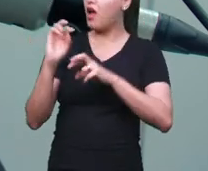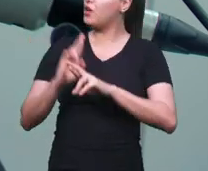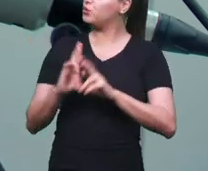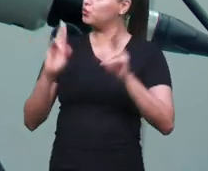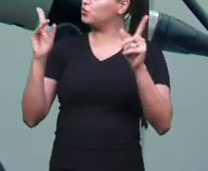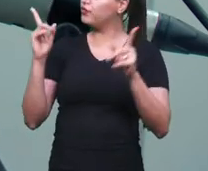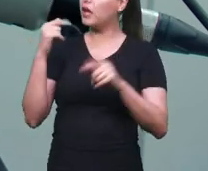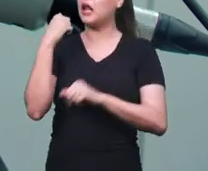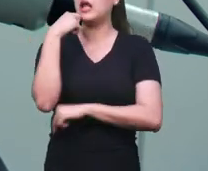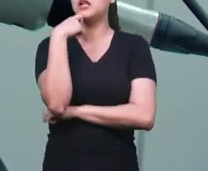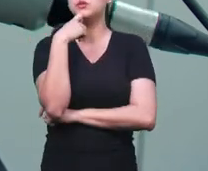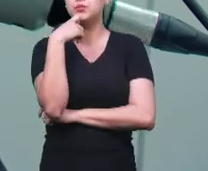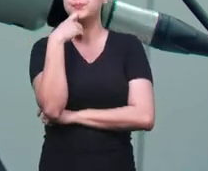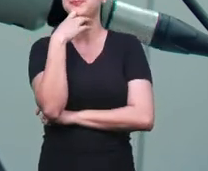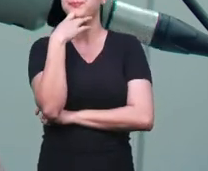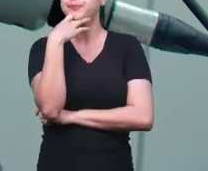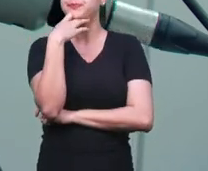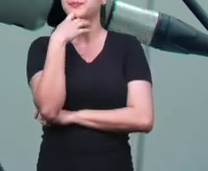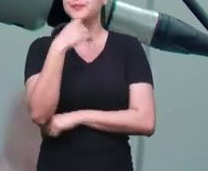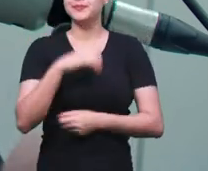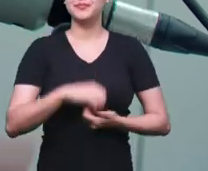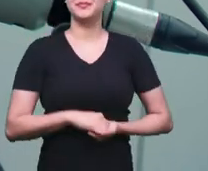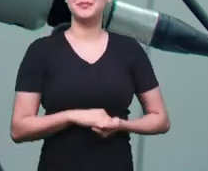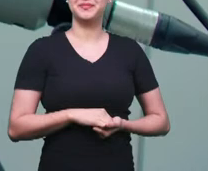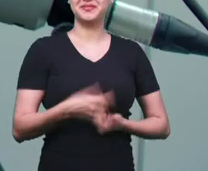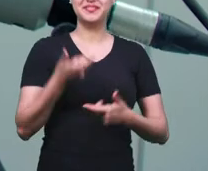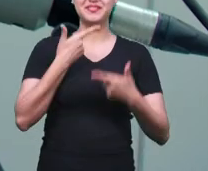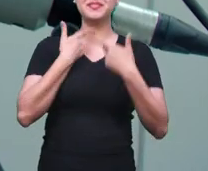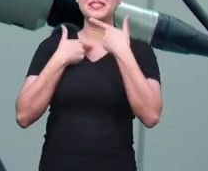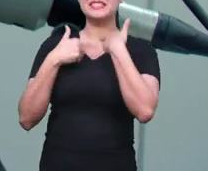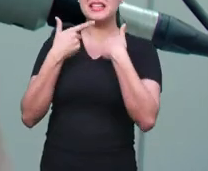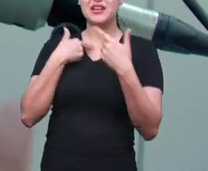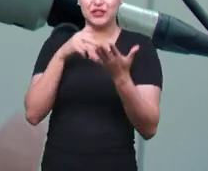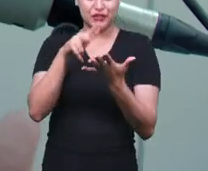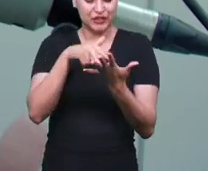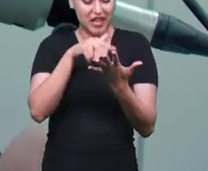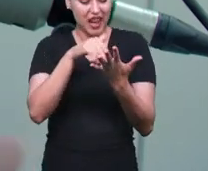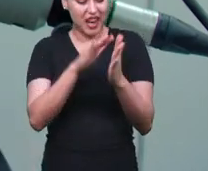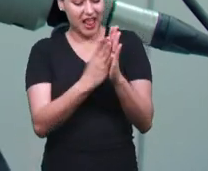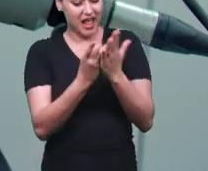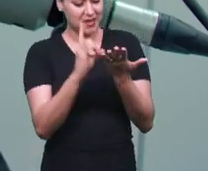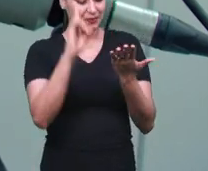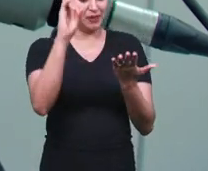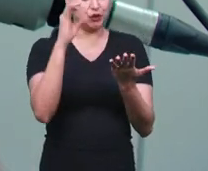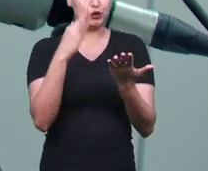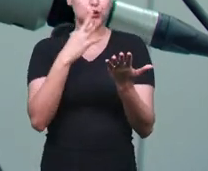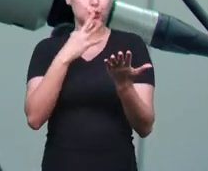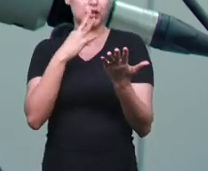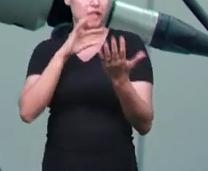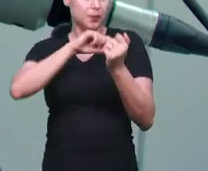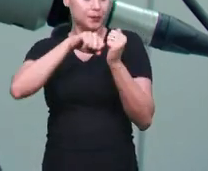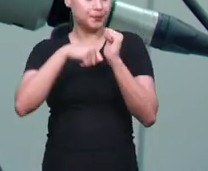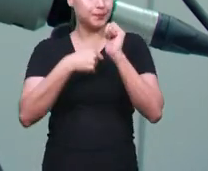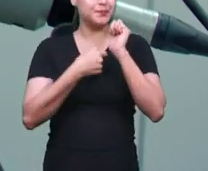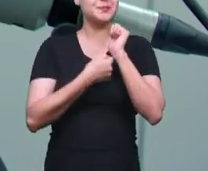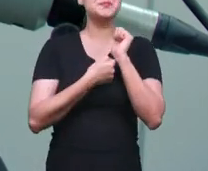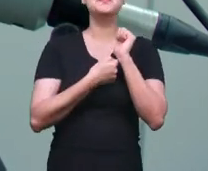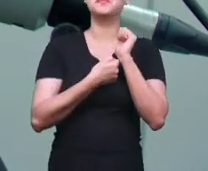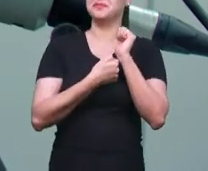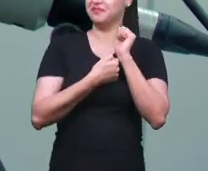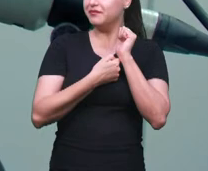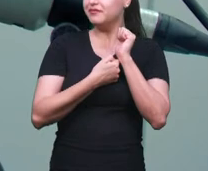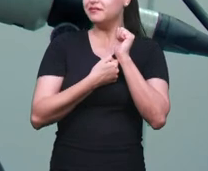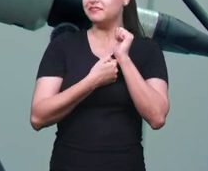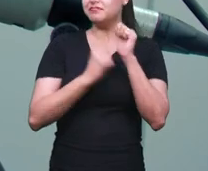Me veio ali uma vontade de ler a Bíblia, querer saber os mistérios. E muito